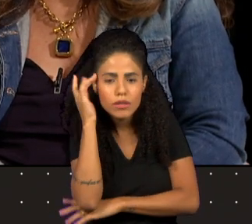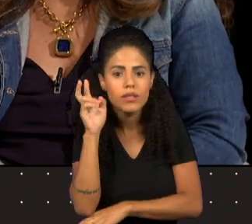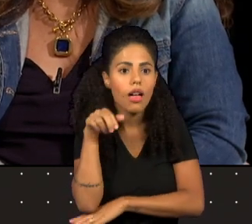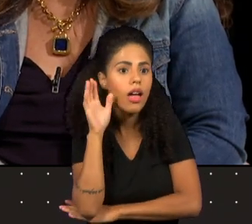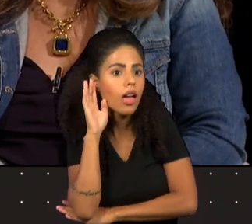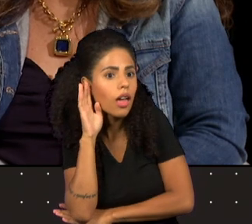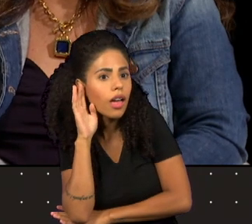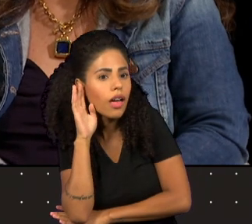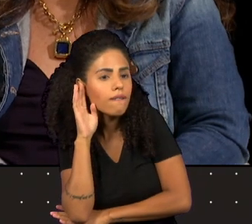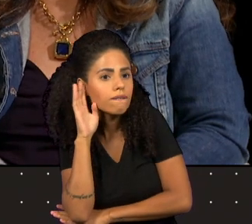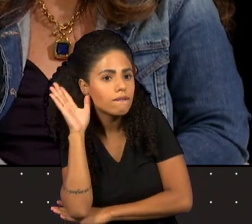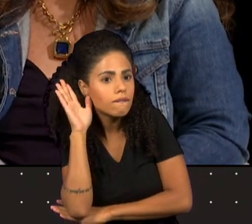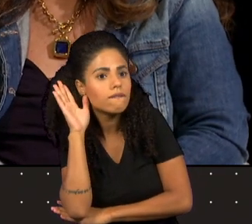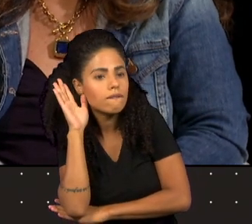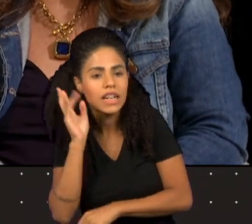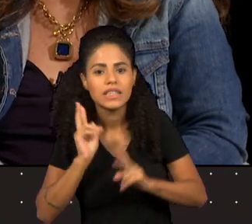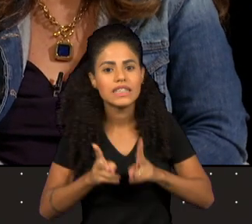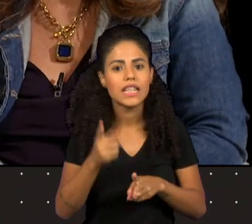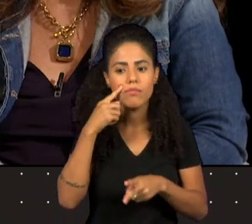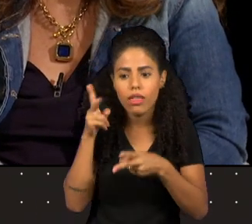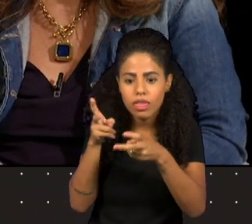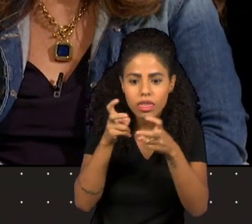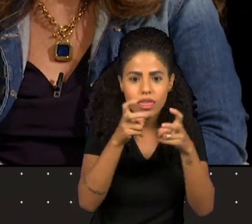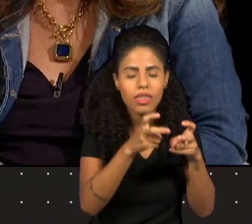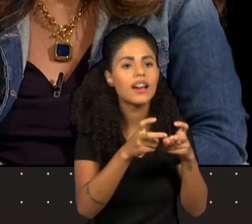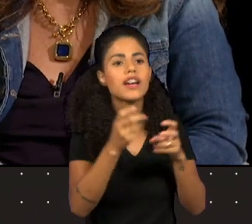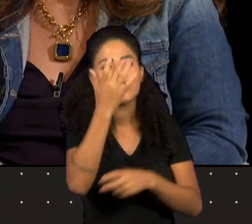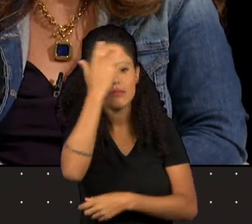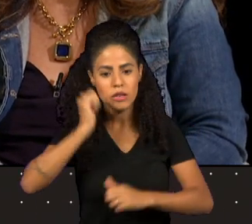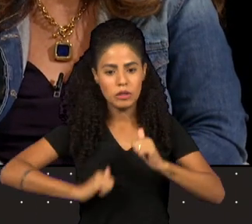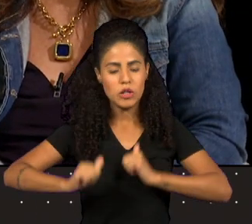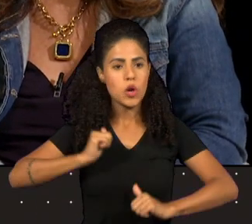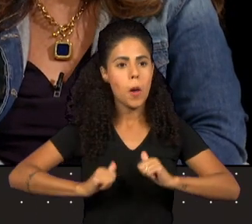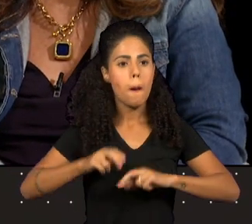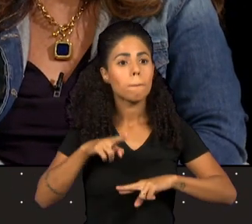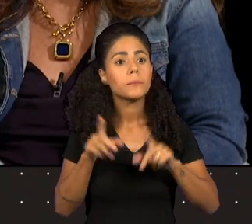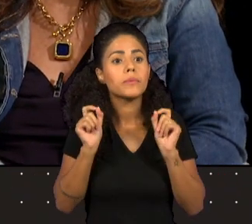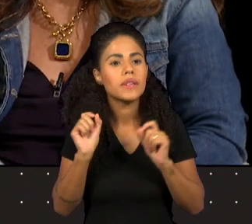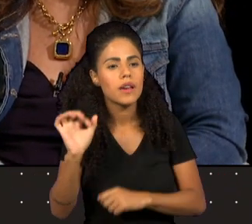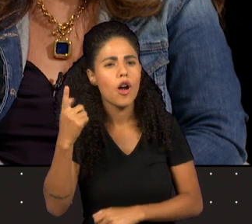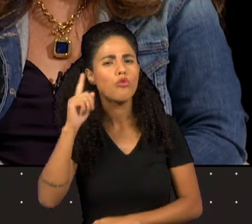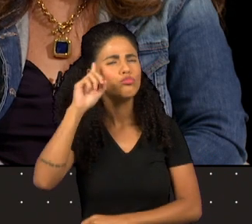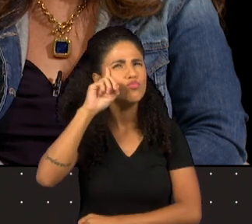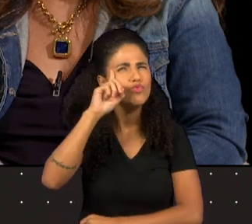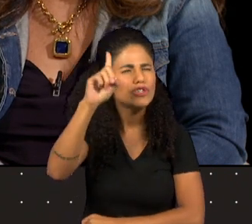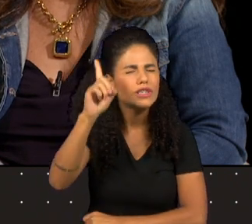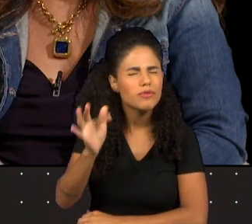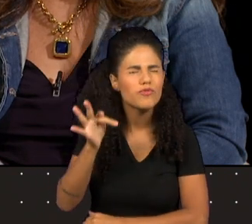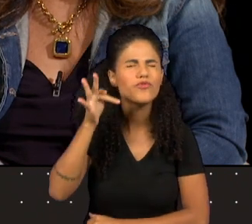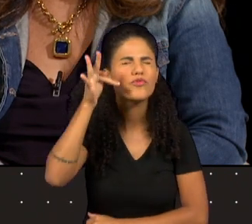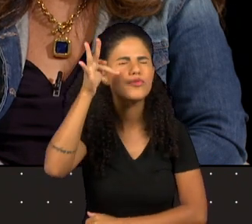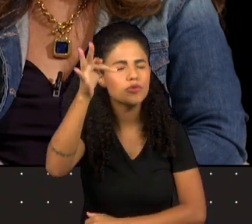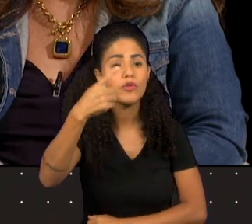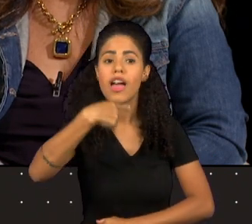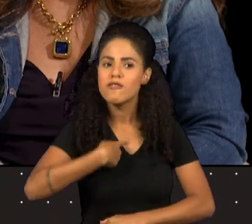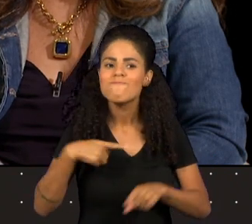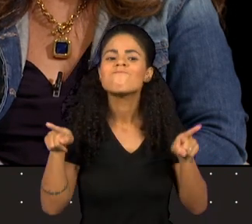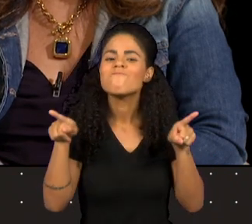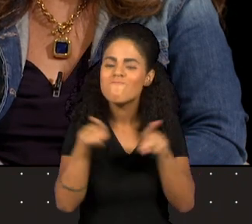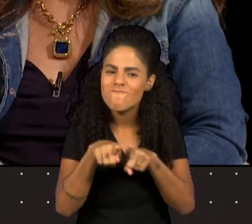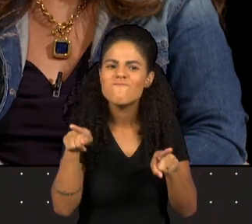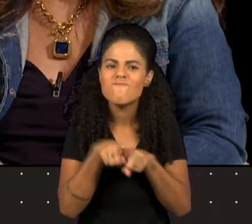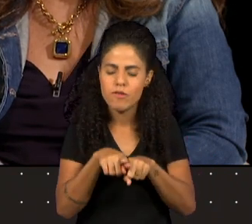artistas. E eu lembro também da gente ter comentado que um dia nós estaríamos naquelas